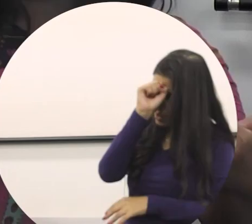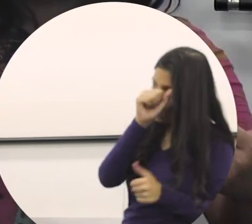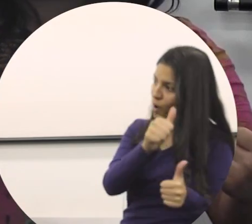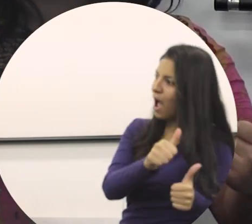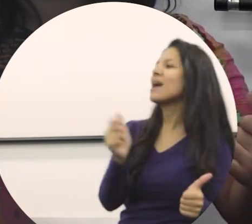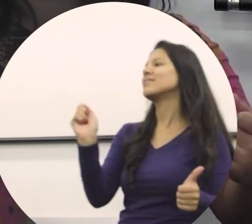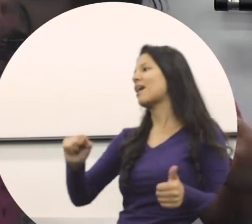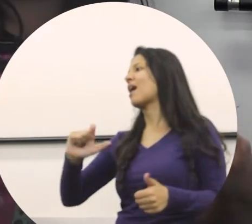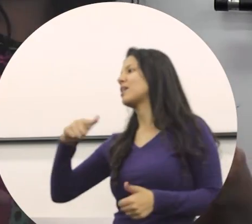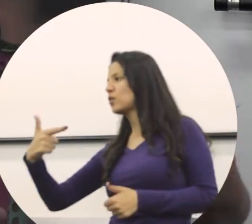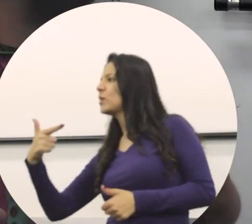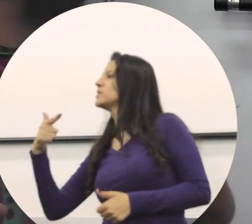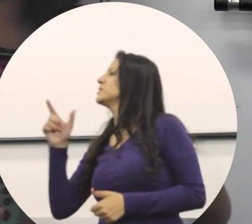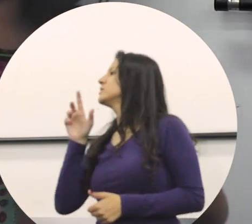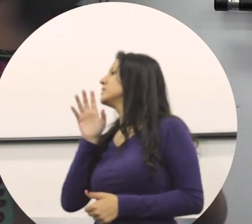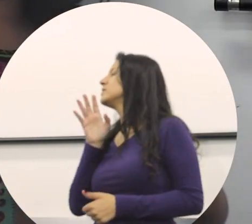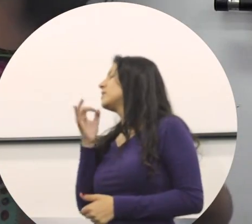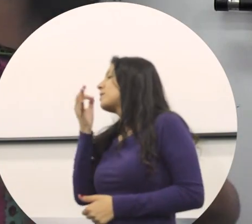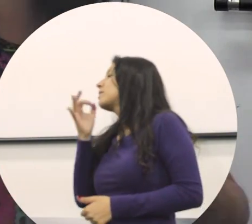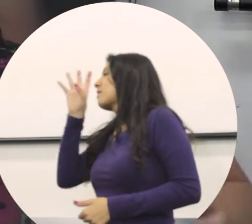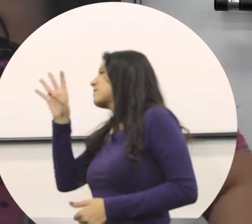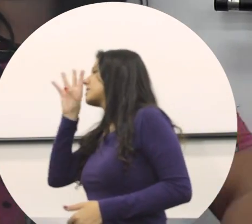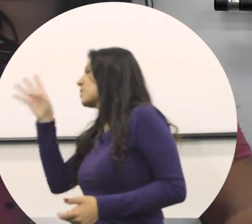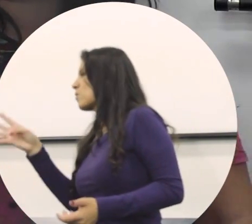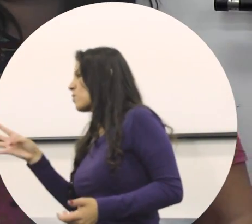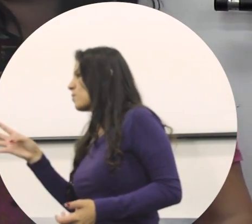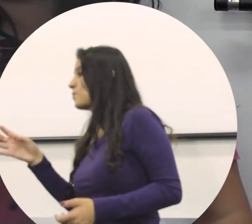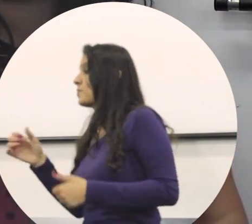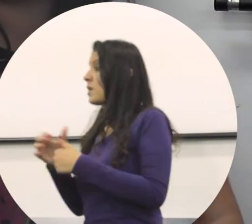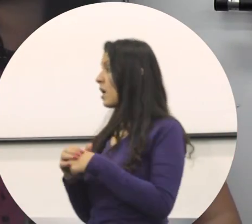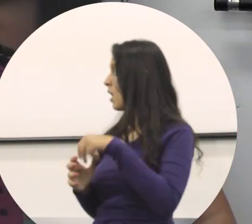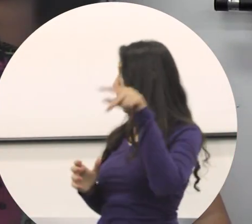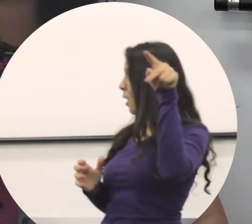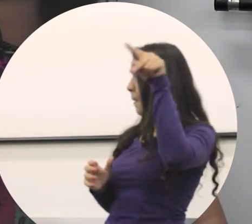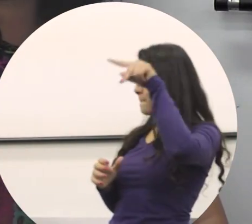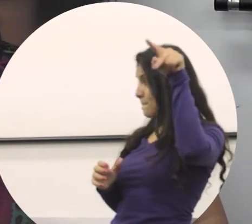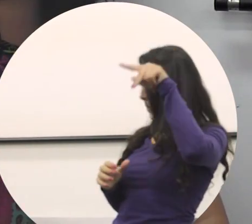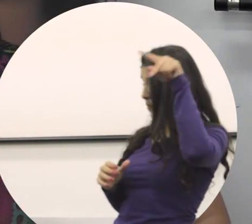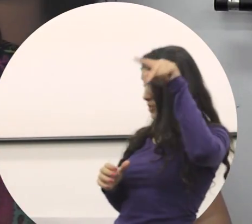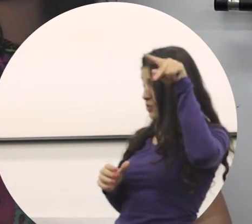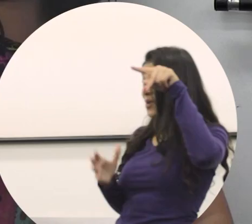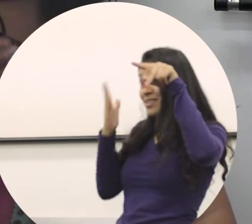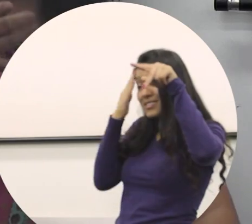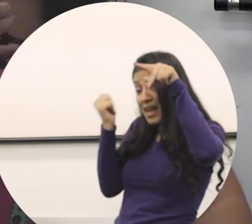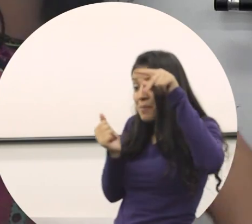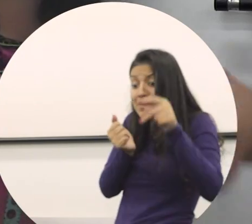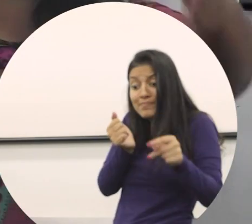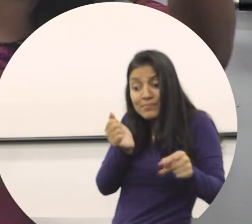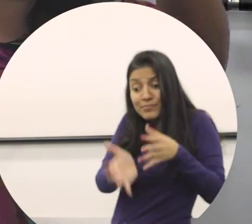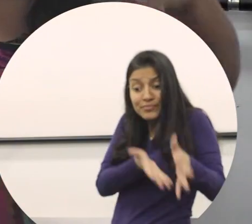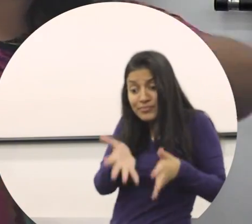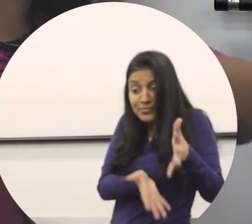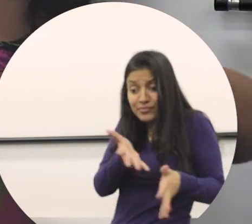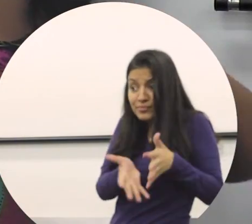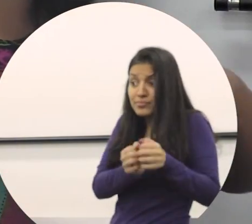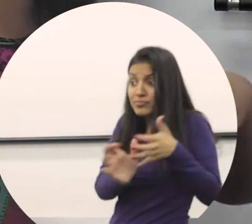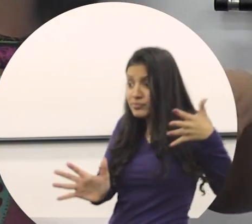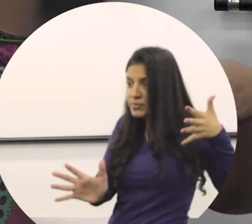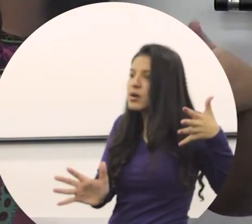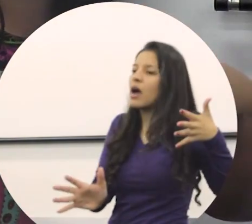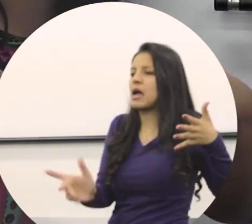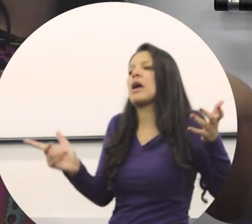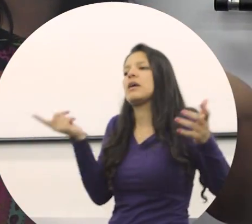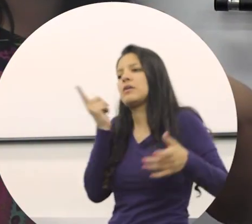E também a gente só vai conseguir fazer isso se o professor tiver muito domínio da Libras. Porque eu estava falando com a